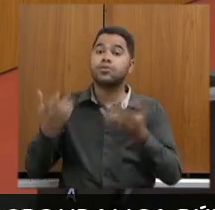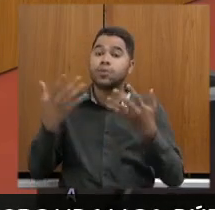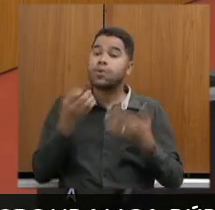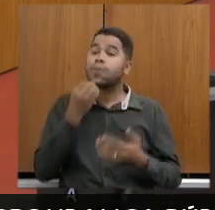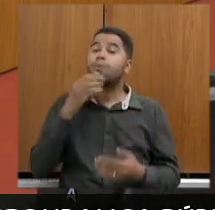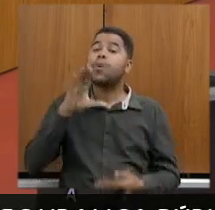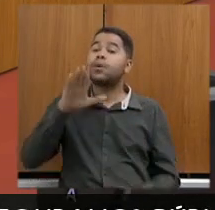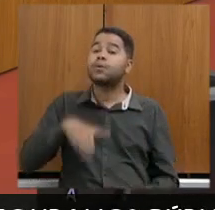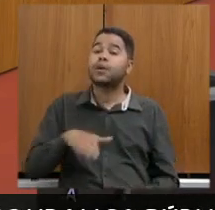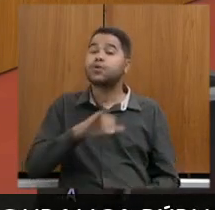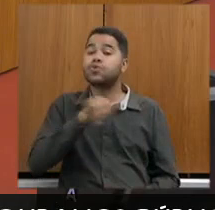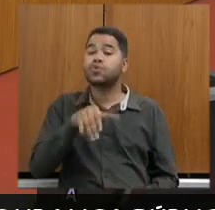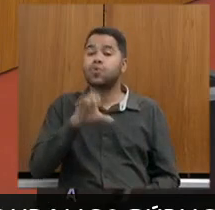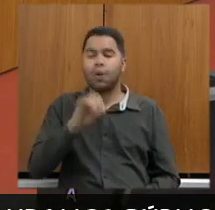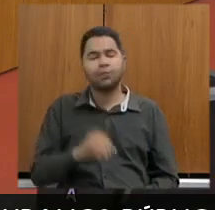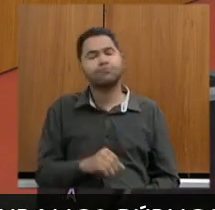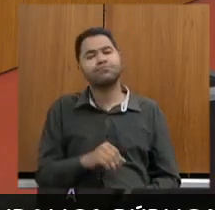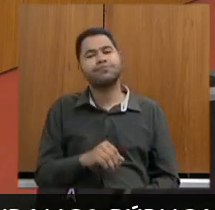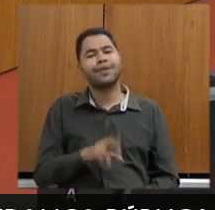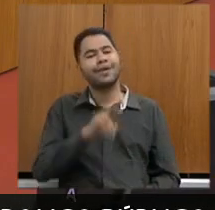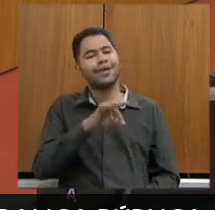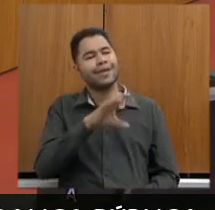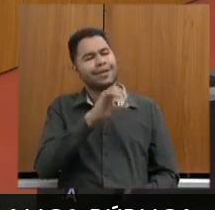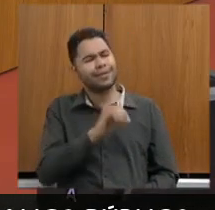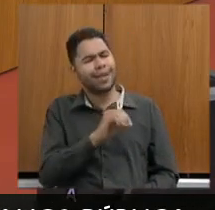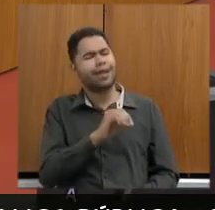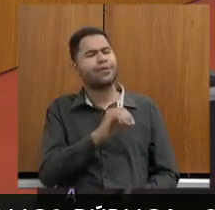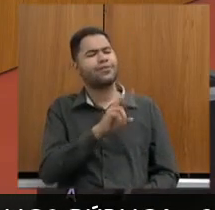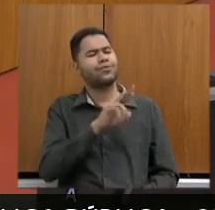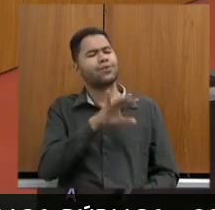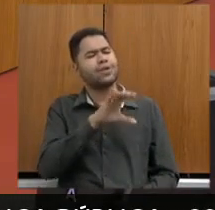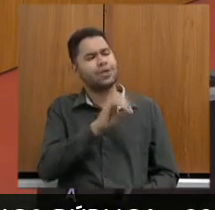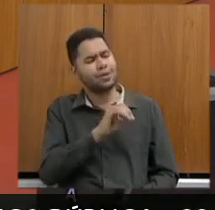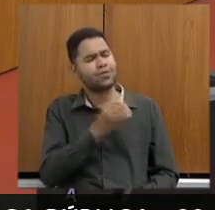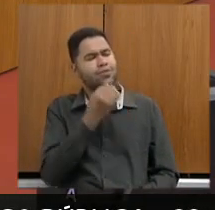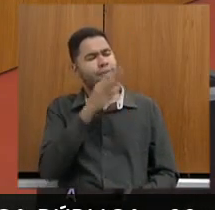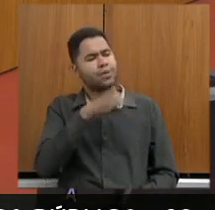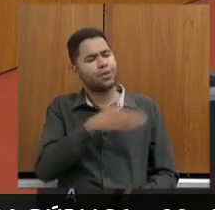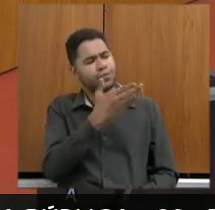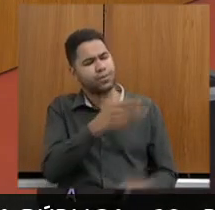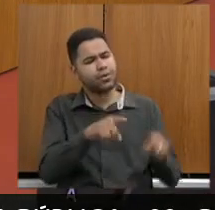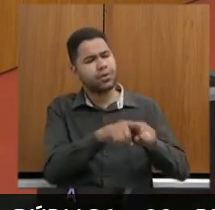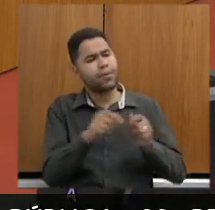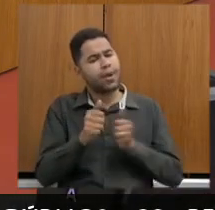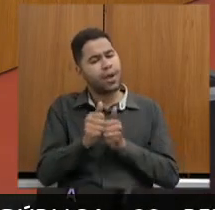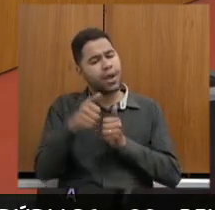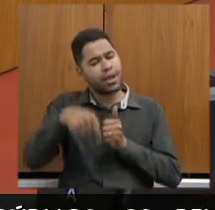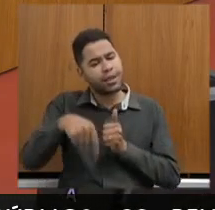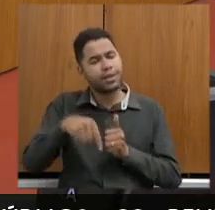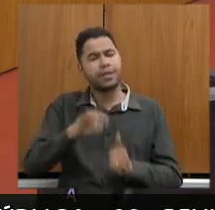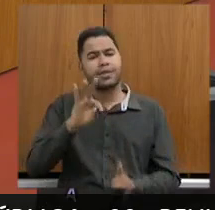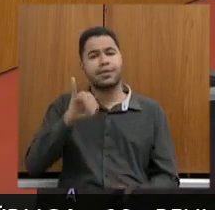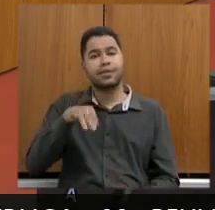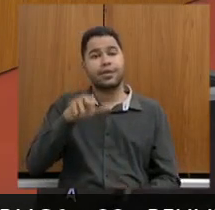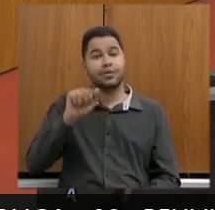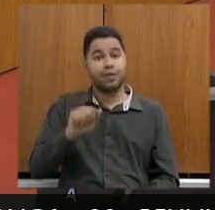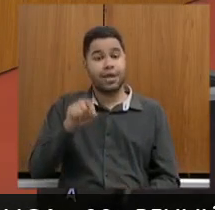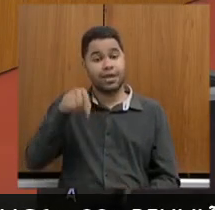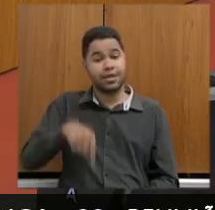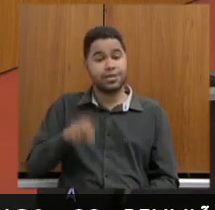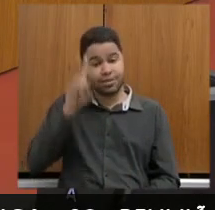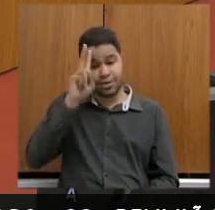gente botar de vó Renato Rios Neto boa tarde para você e boa tarde também para quem nos acompanha aqui no Itatiaia Patrulha desta